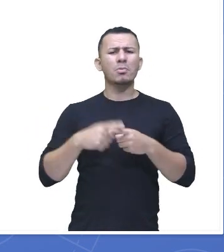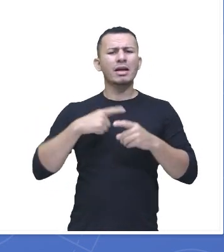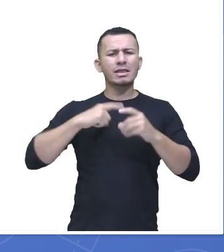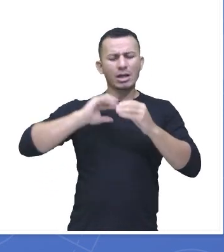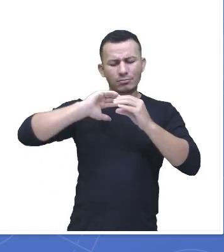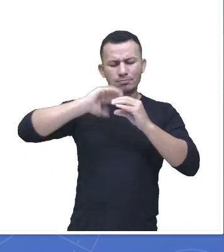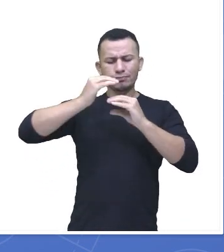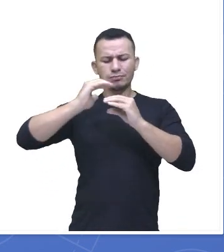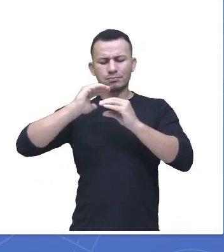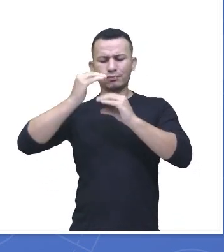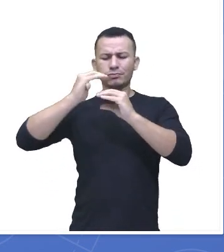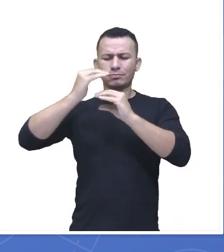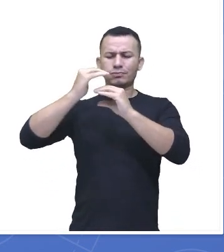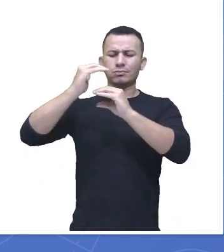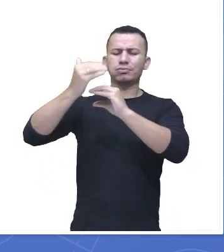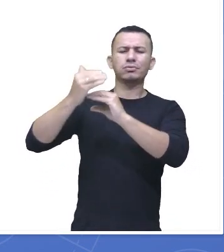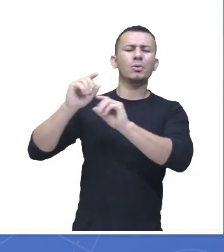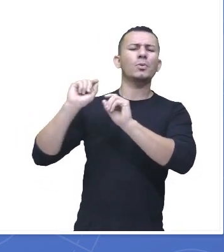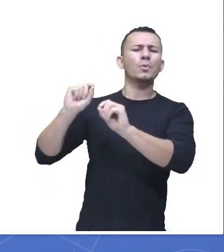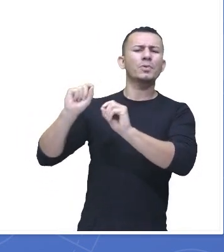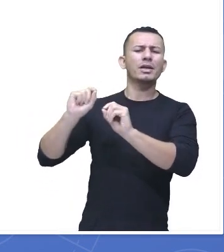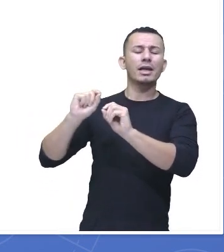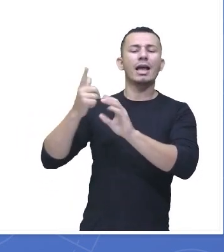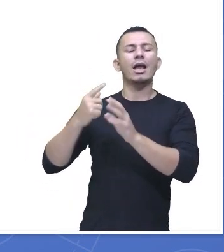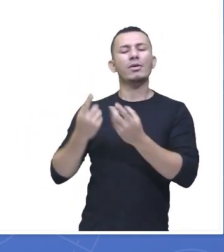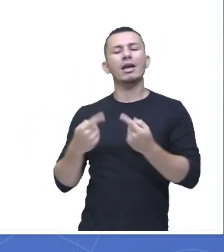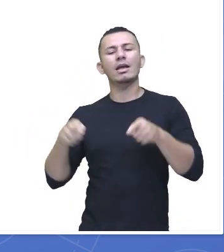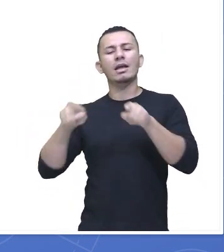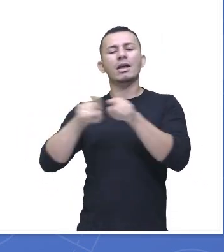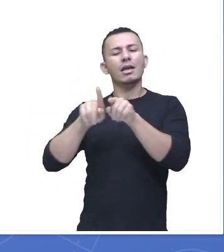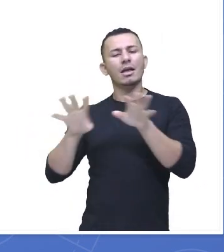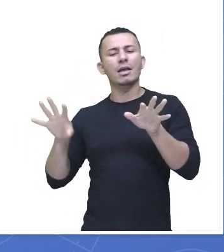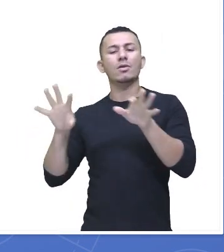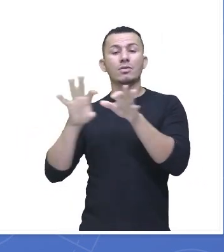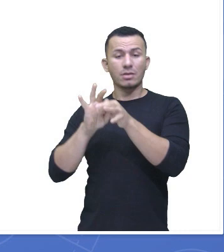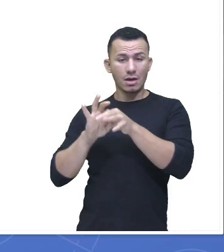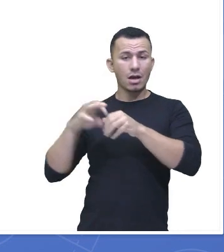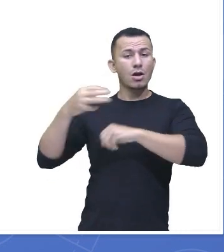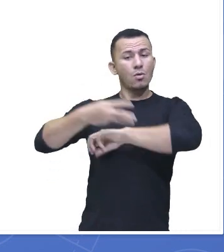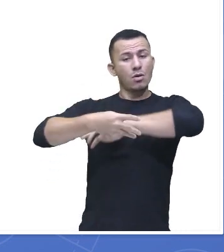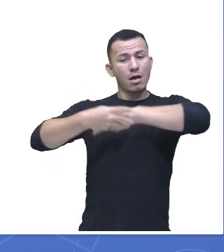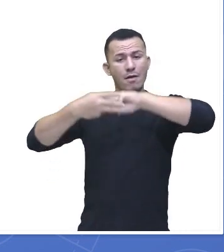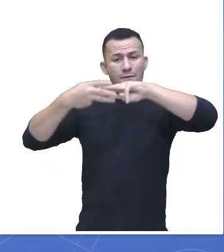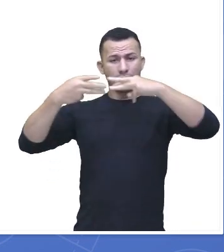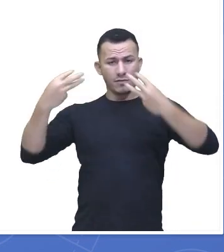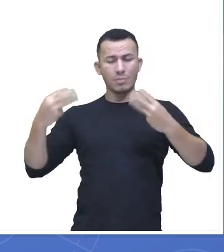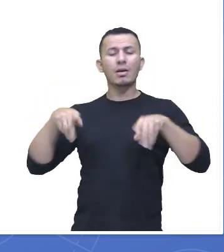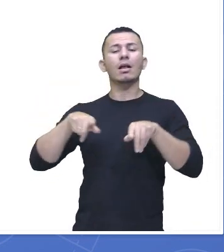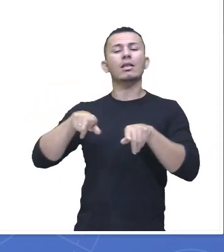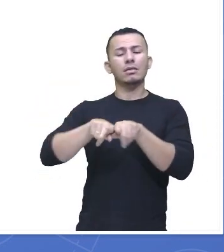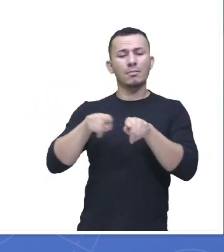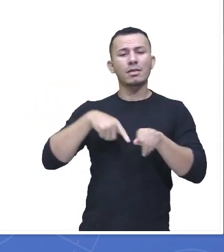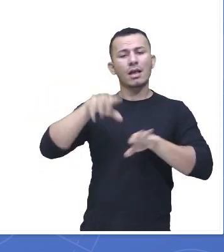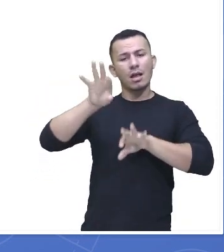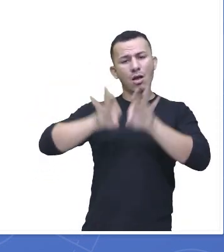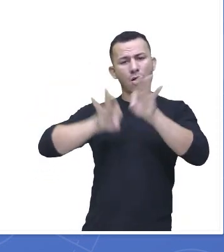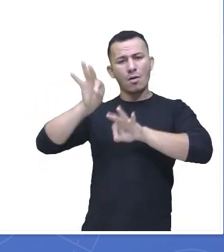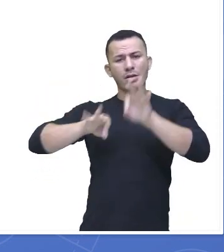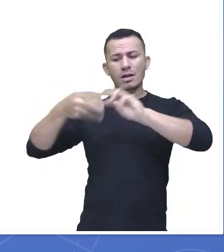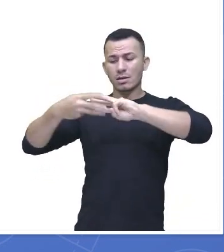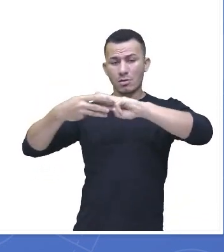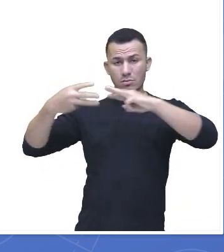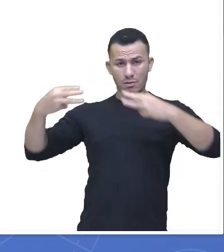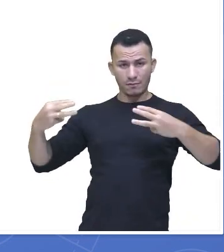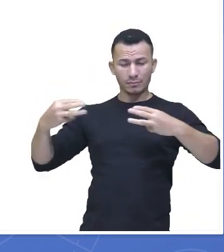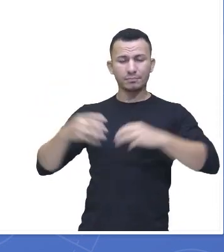é justamente o quê? Para unir aí essas fibras, para manter organizado essa nossa fibra muscular.